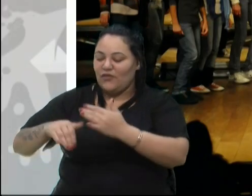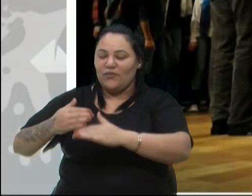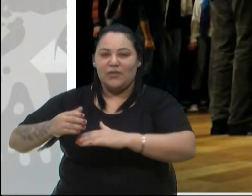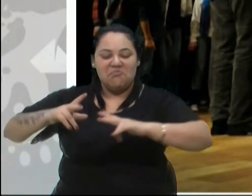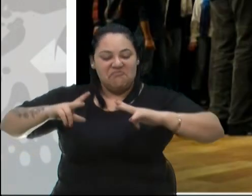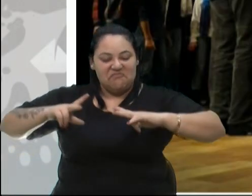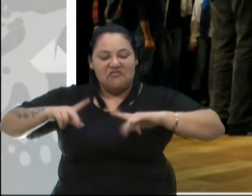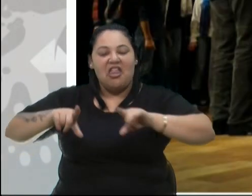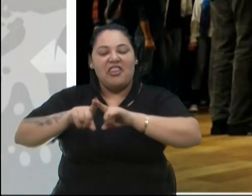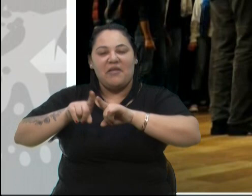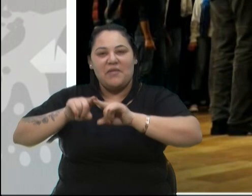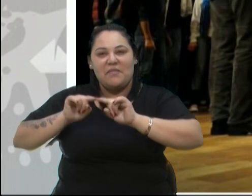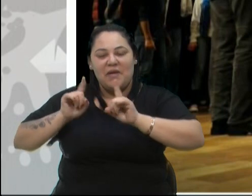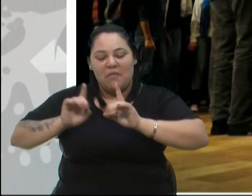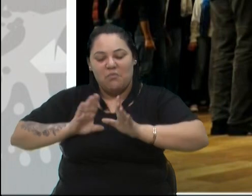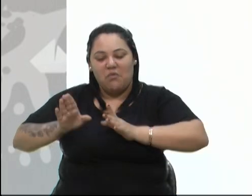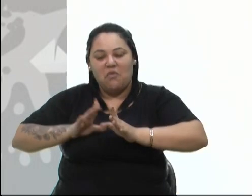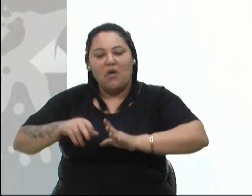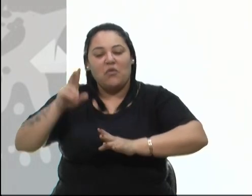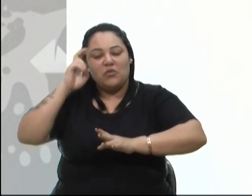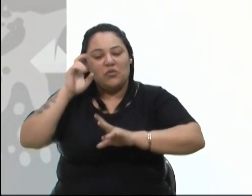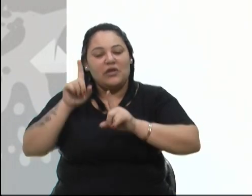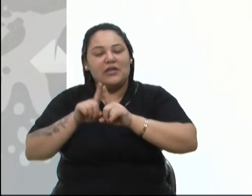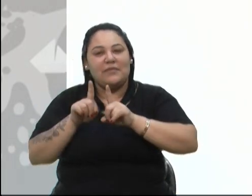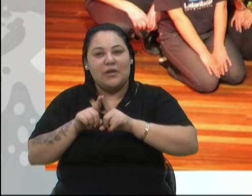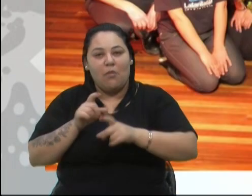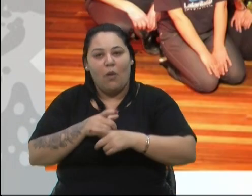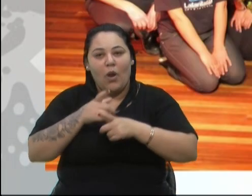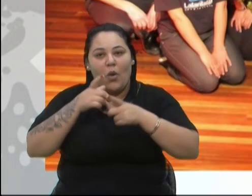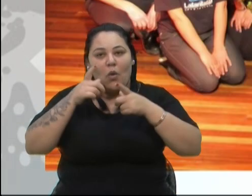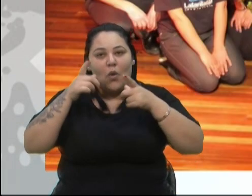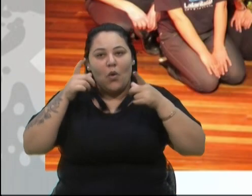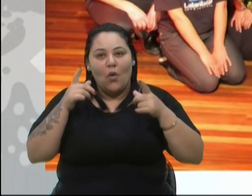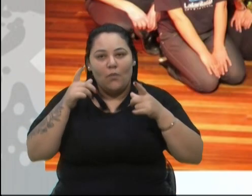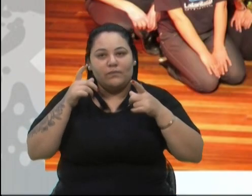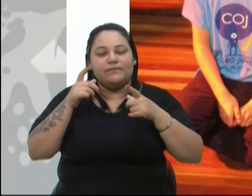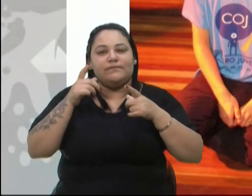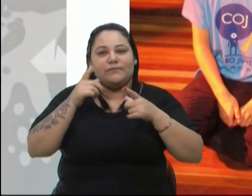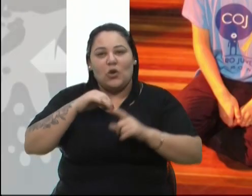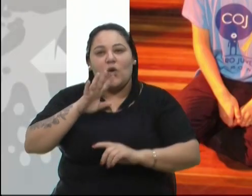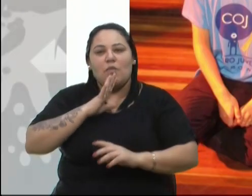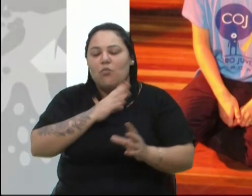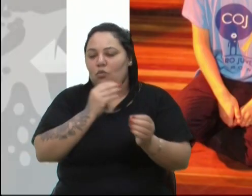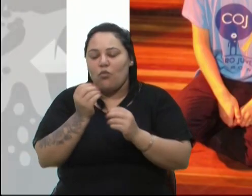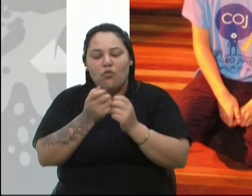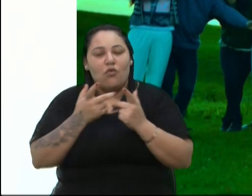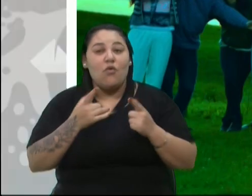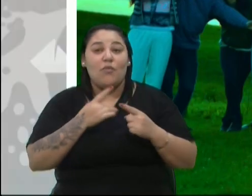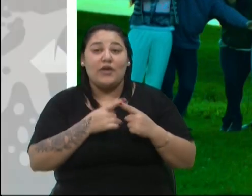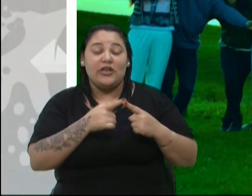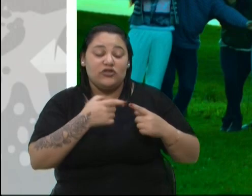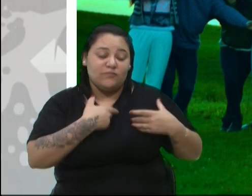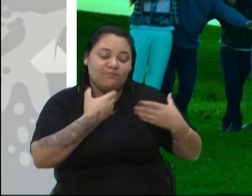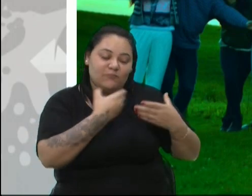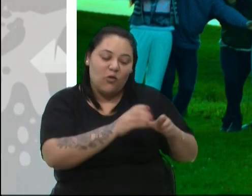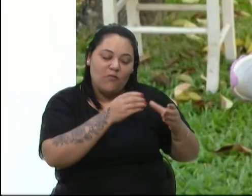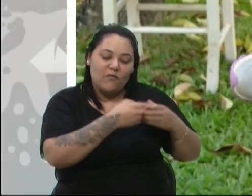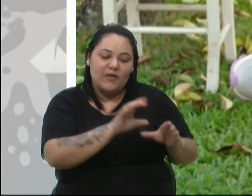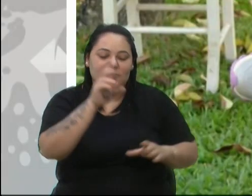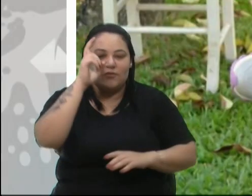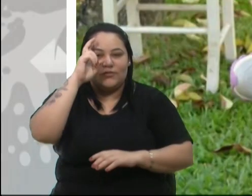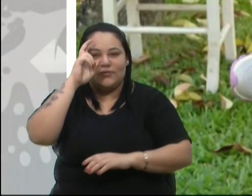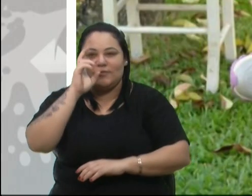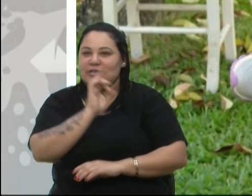mas também acesso à cultura e o aumento do repertório cultural. No coro, a gente vivencia a cultura a cada encontro.